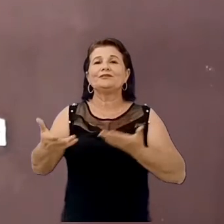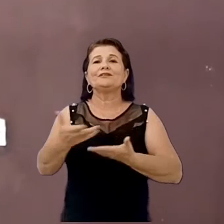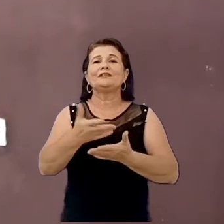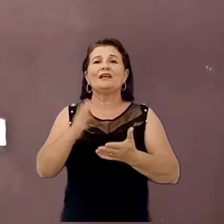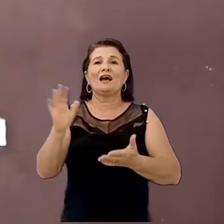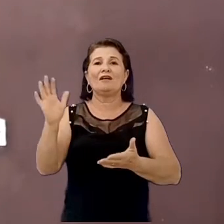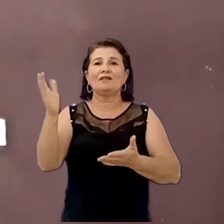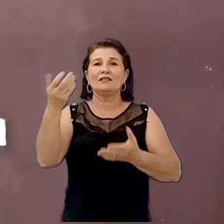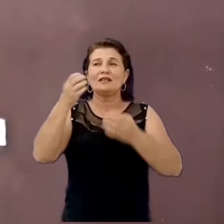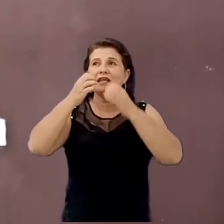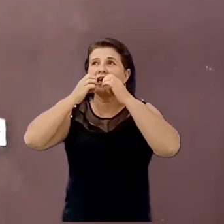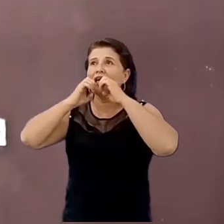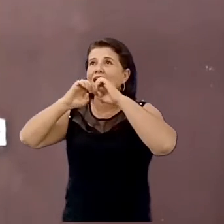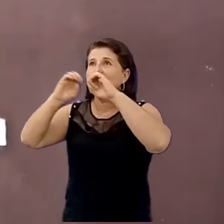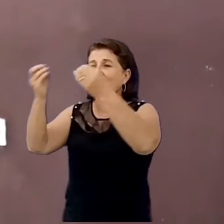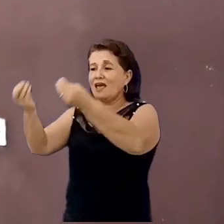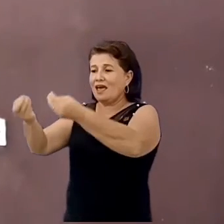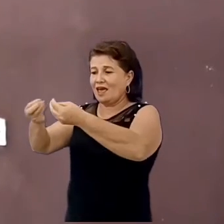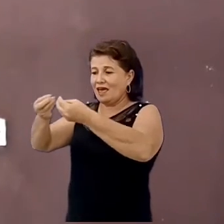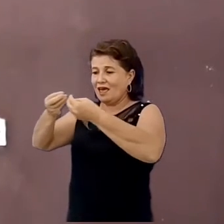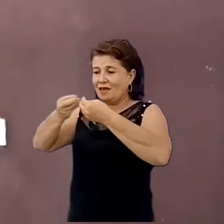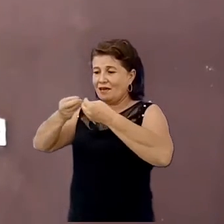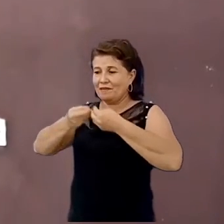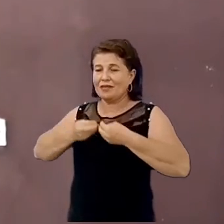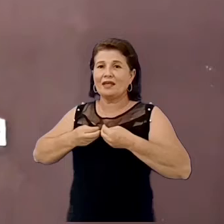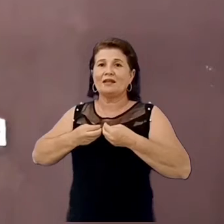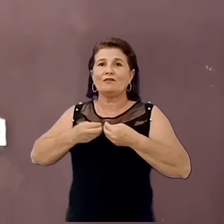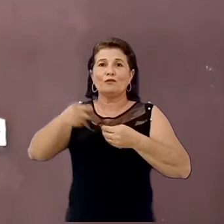do evangelho recebido através de Epáfras.